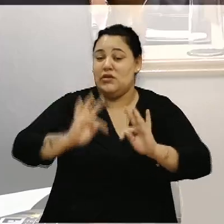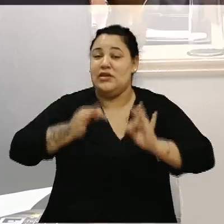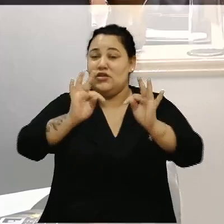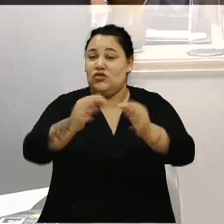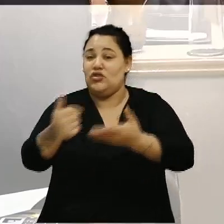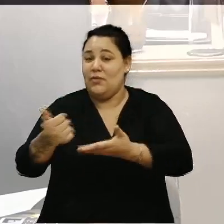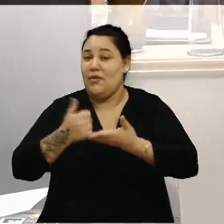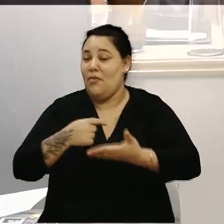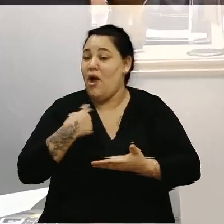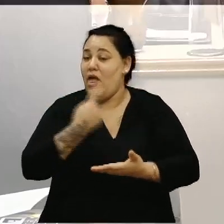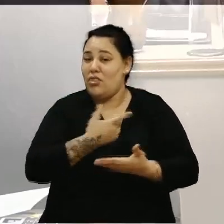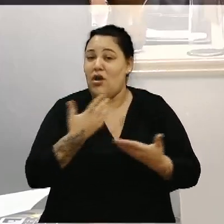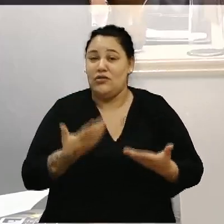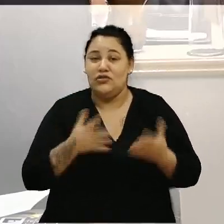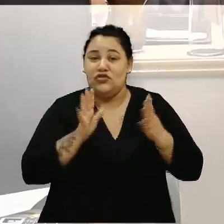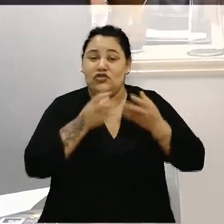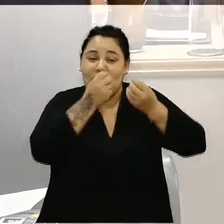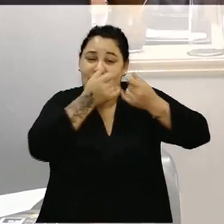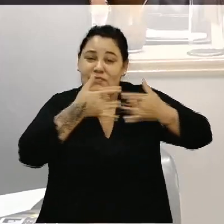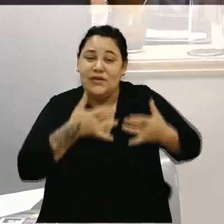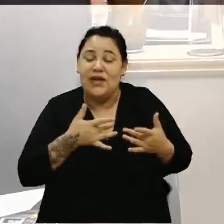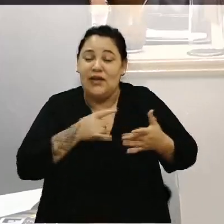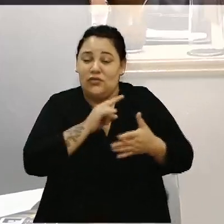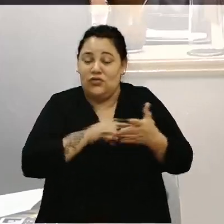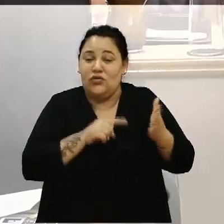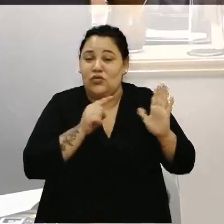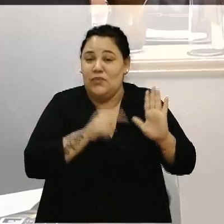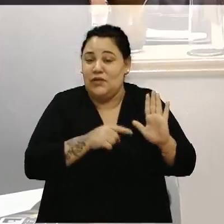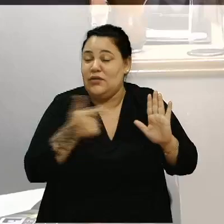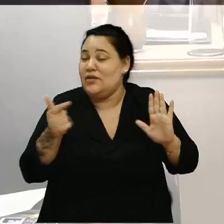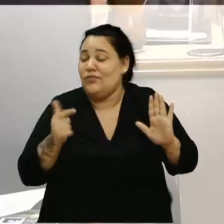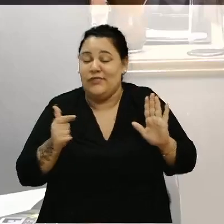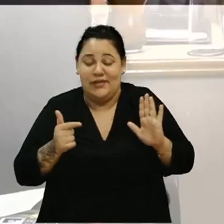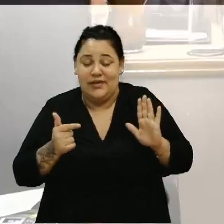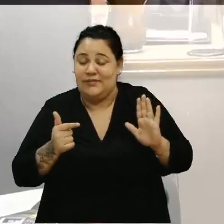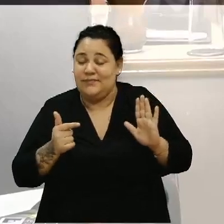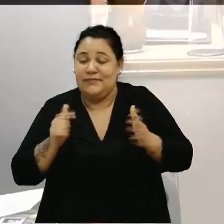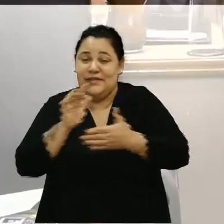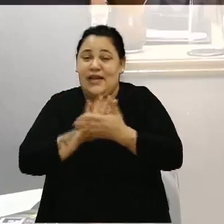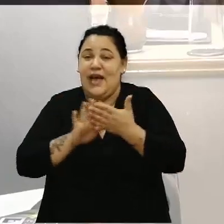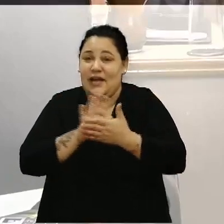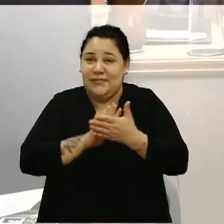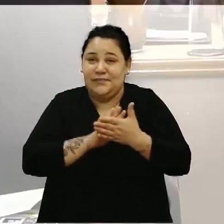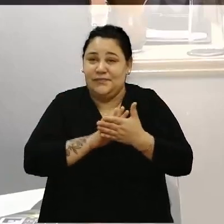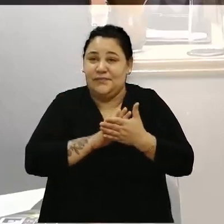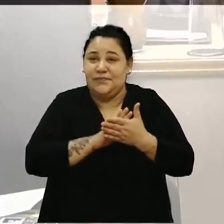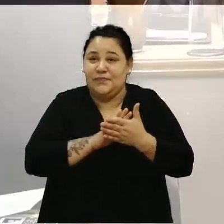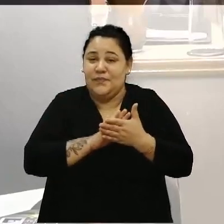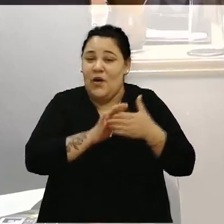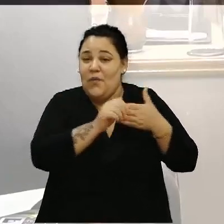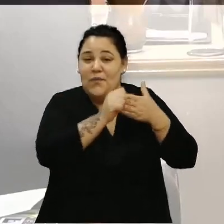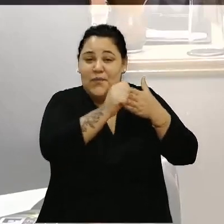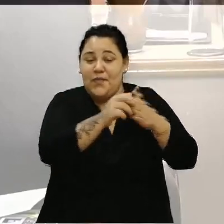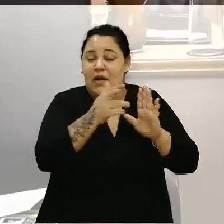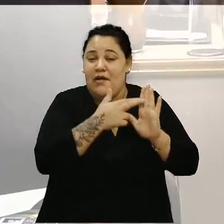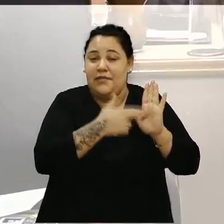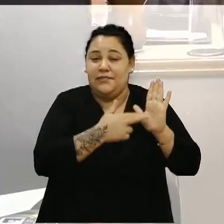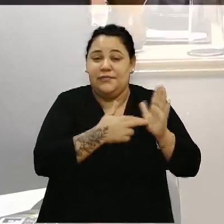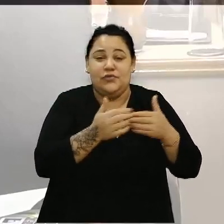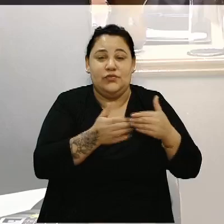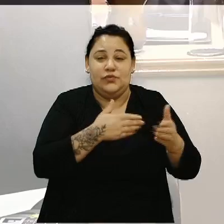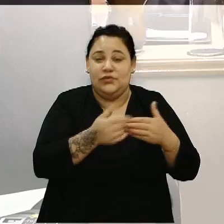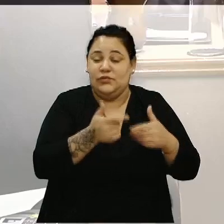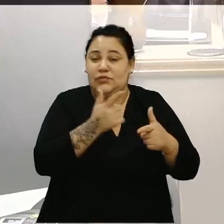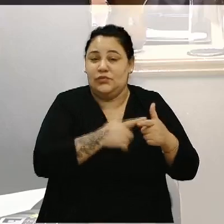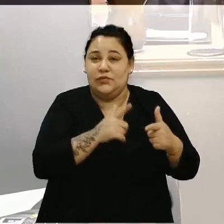favor. Ante o exposto e não havendo, nos aspectos legais, qualquer impedimento à sua